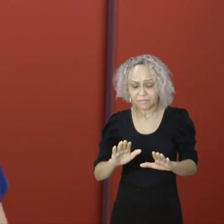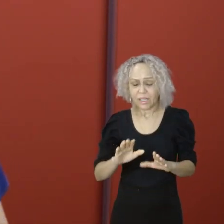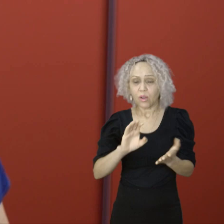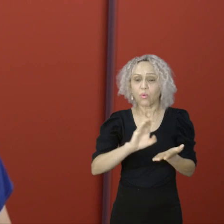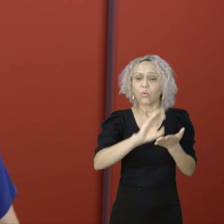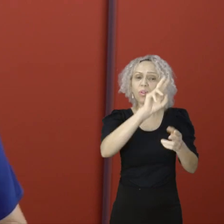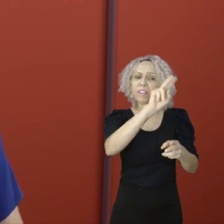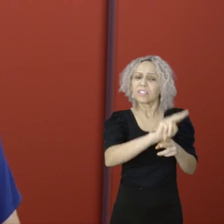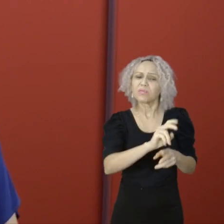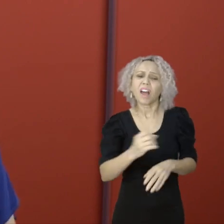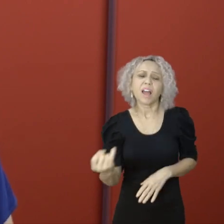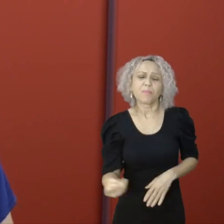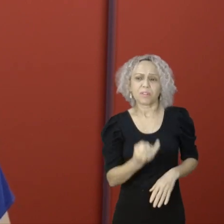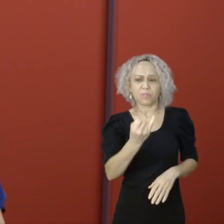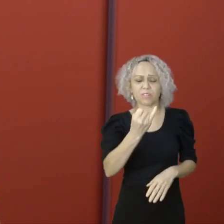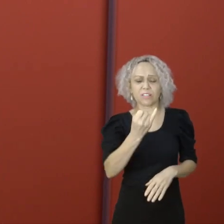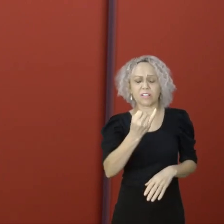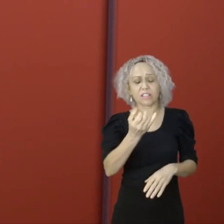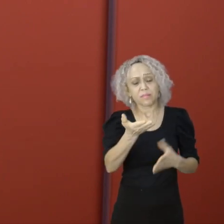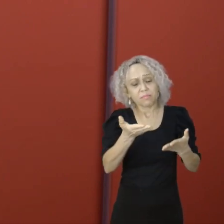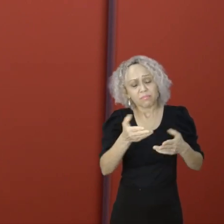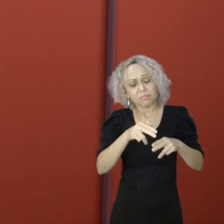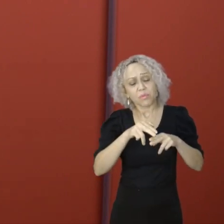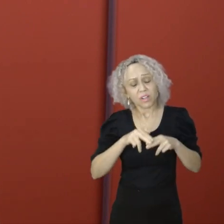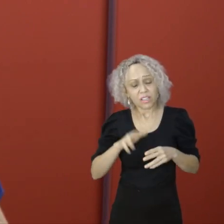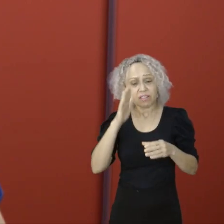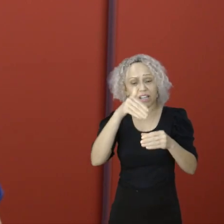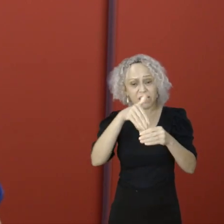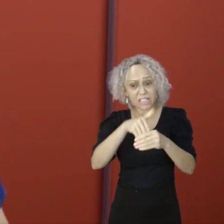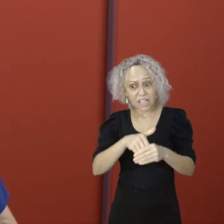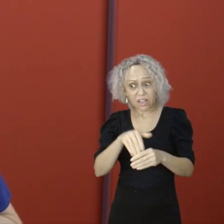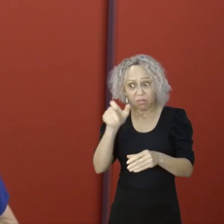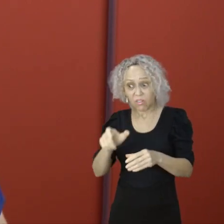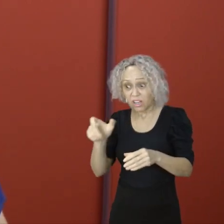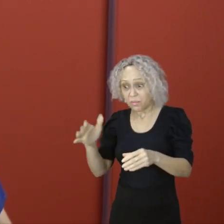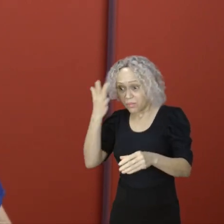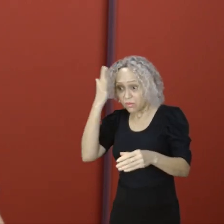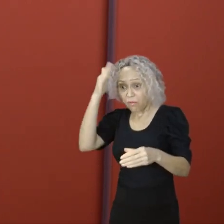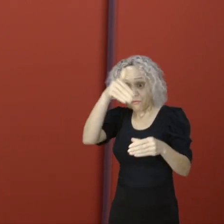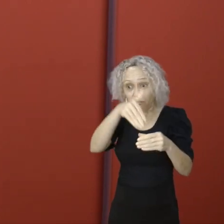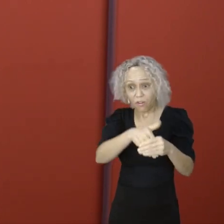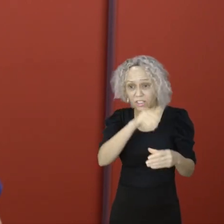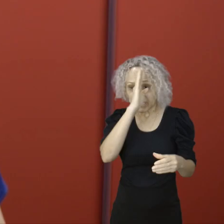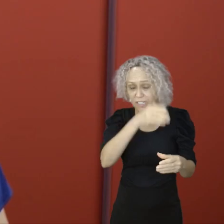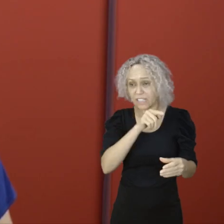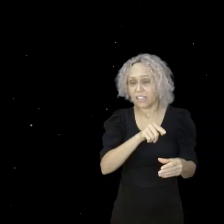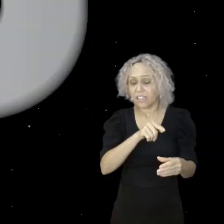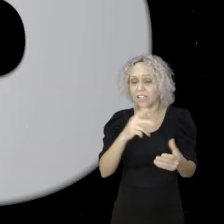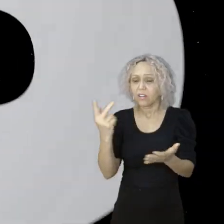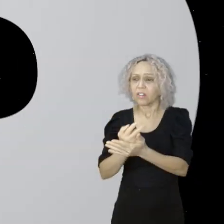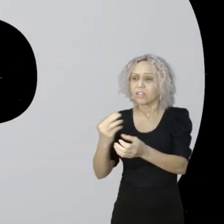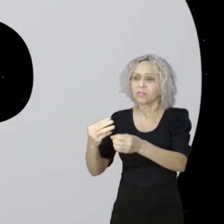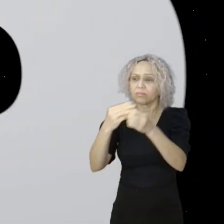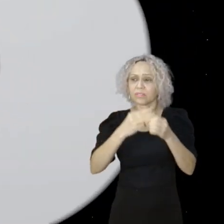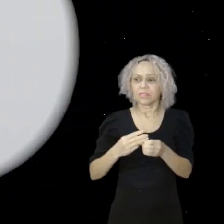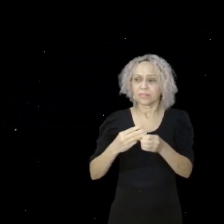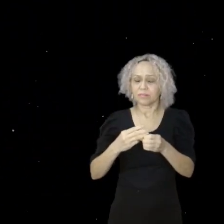importante, esse conselho. Não por acaso a sua eleição é direta e acontece em todos os municípios do Brasil.